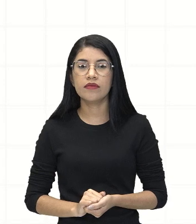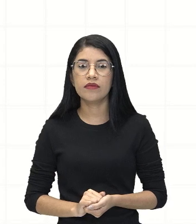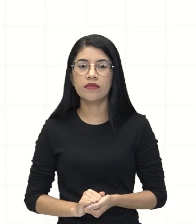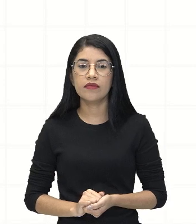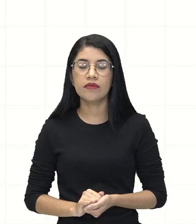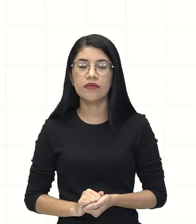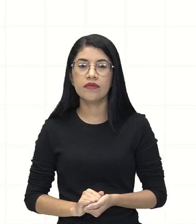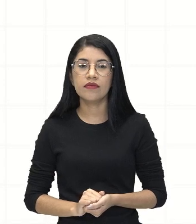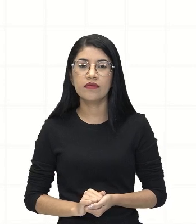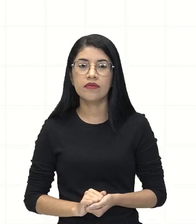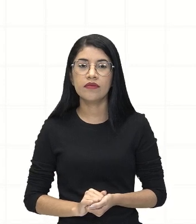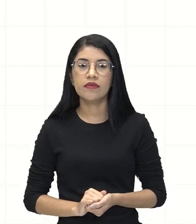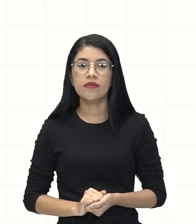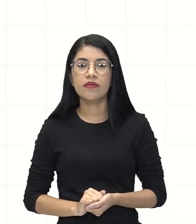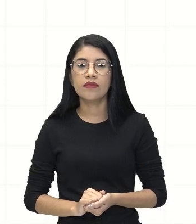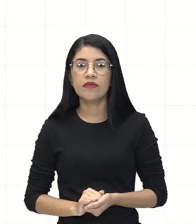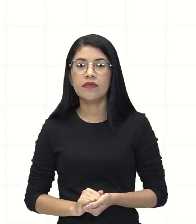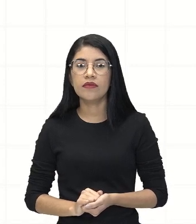Então,